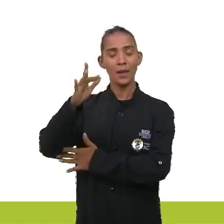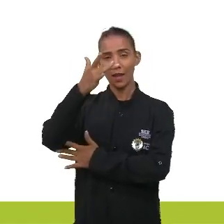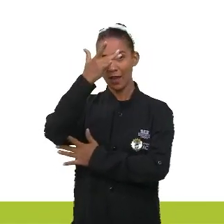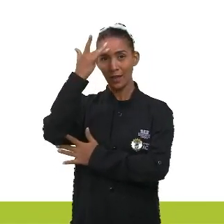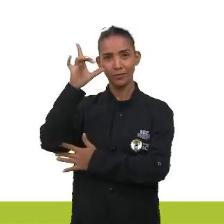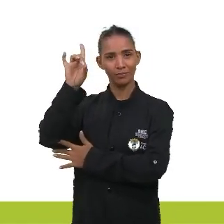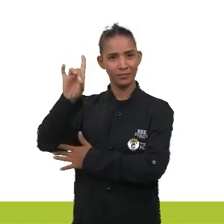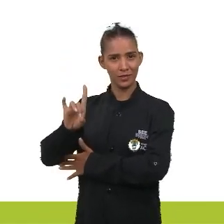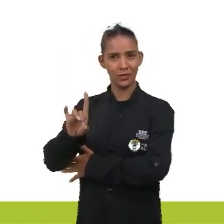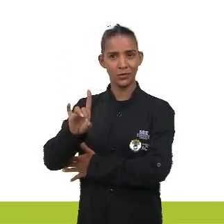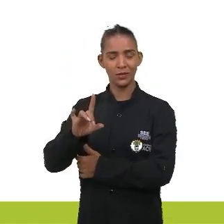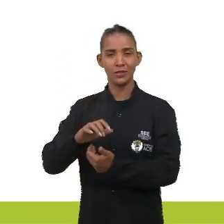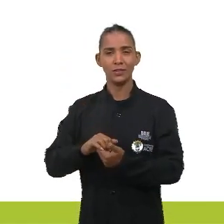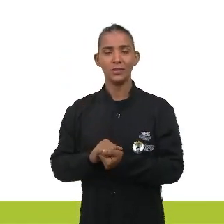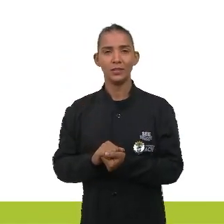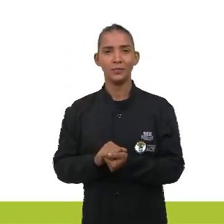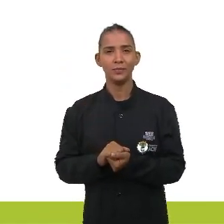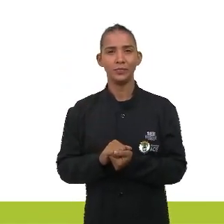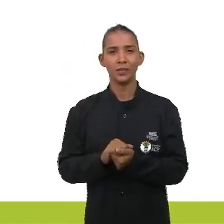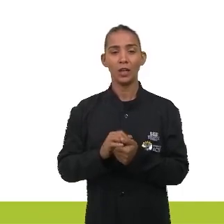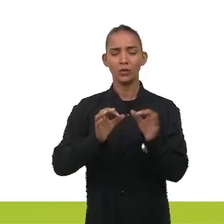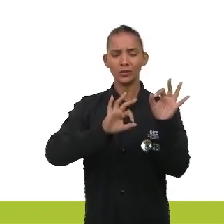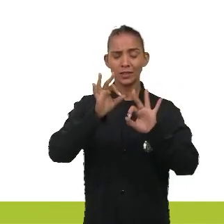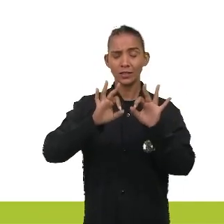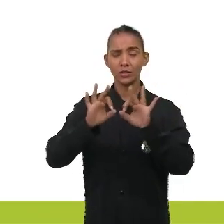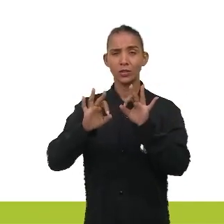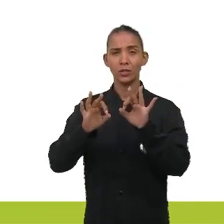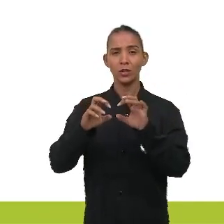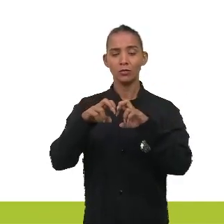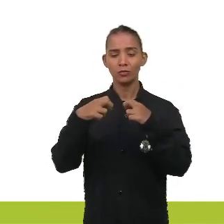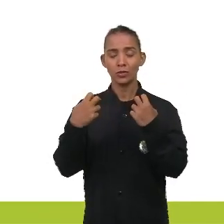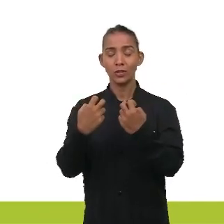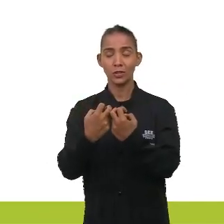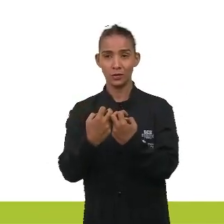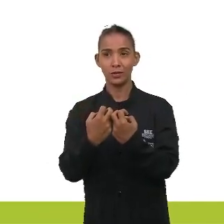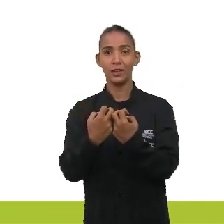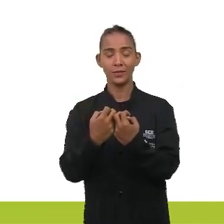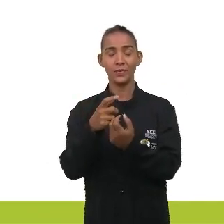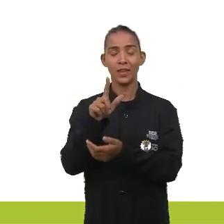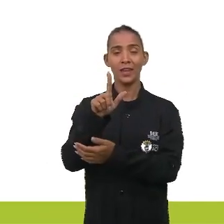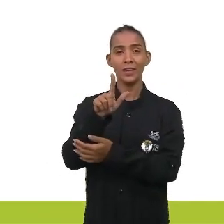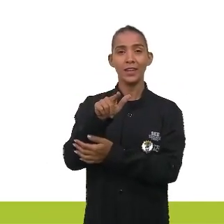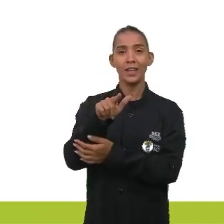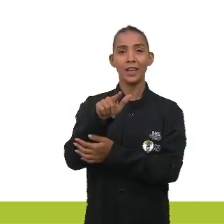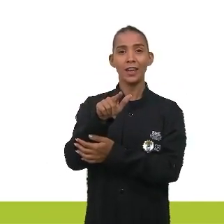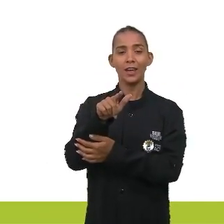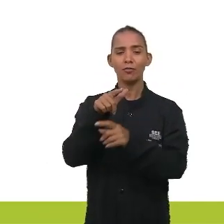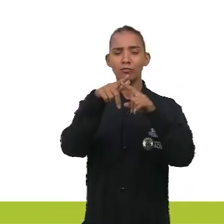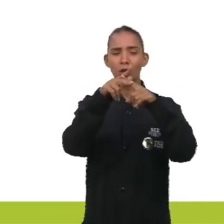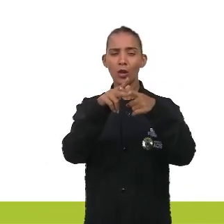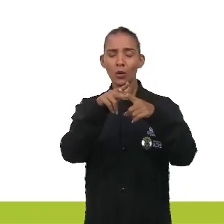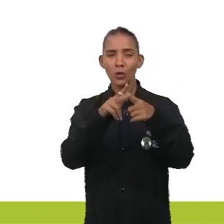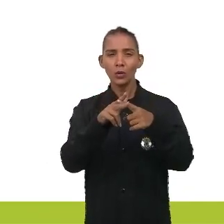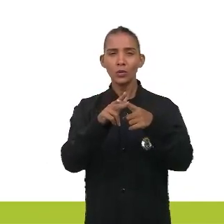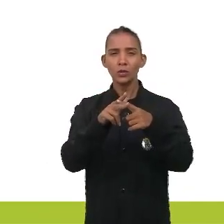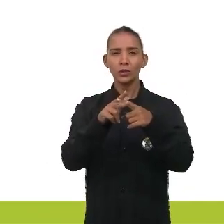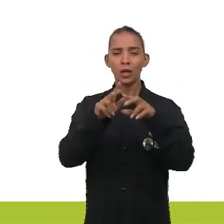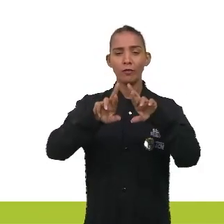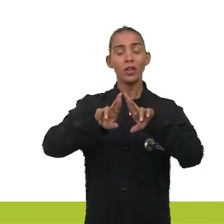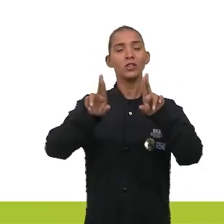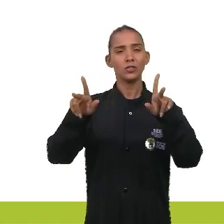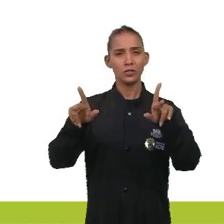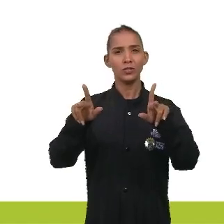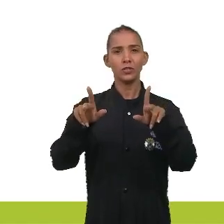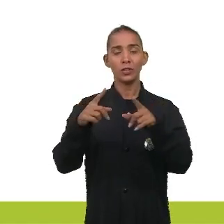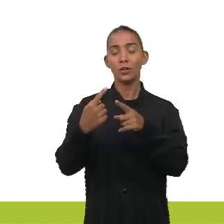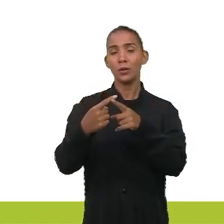pessoa A. Então, essas organizações circulares aqui, elas não configuram organizações distintas.